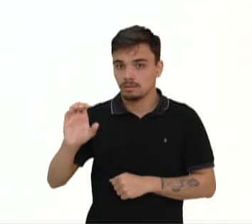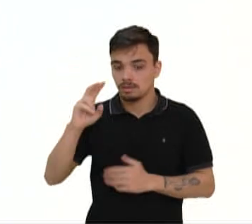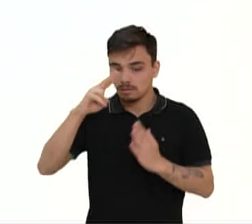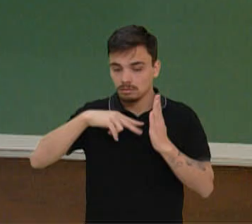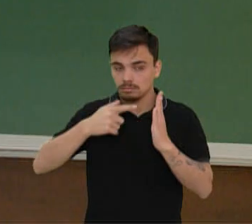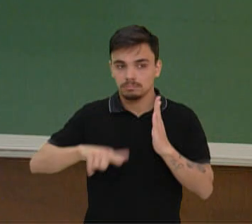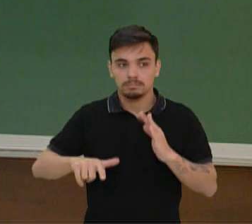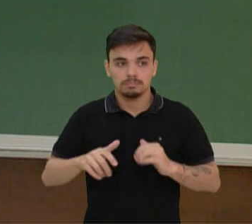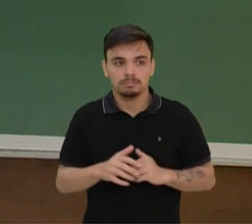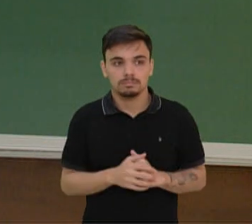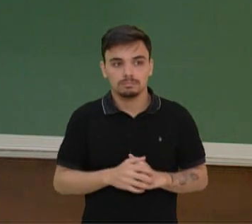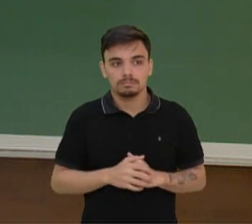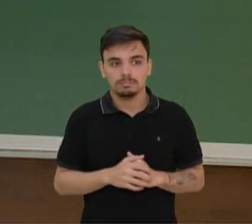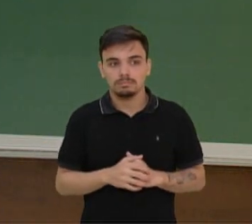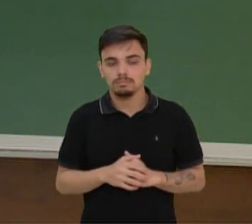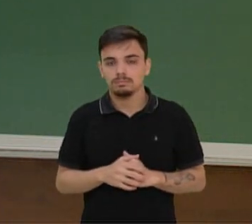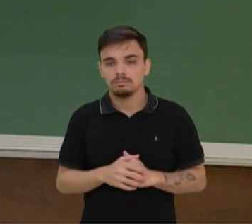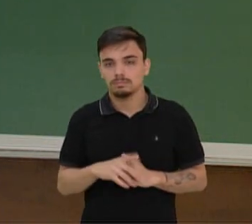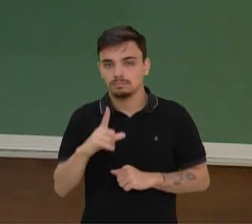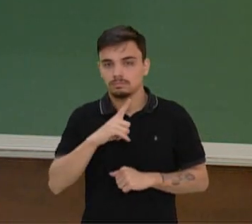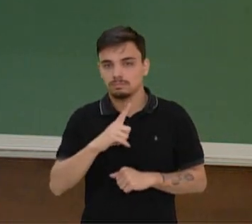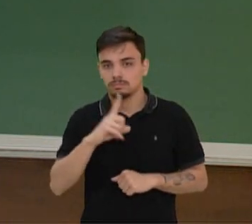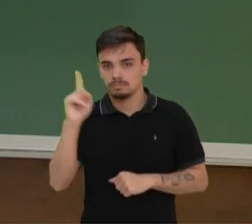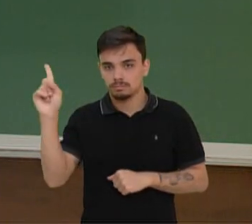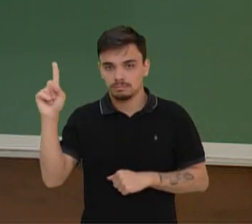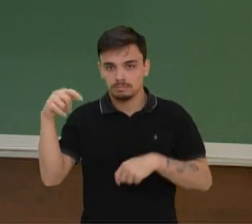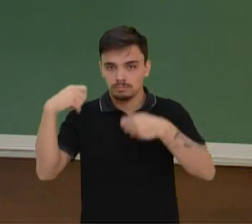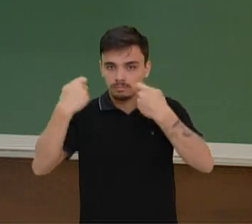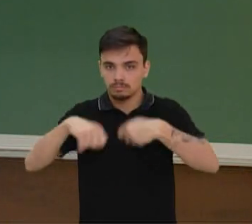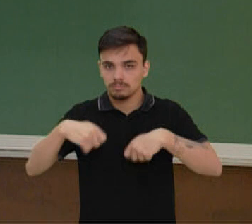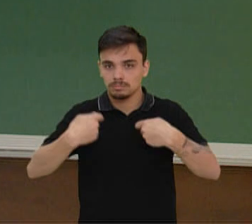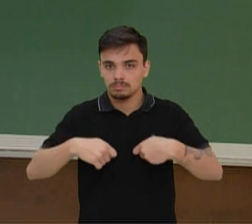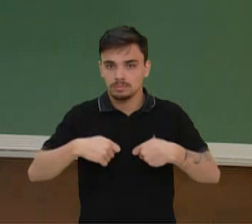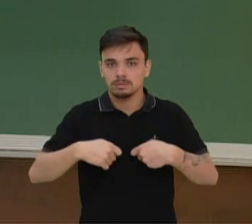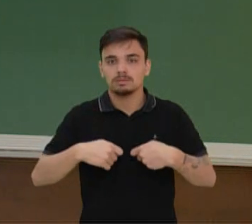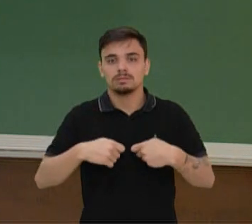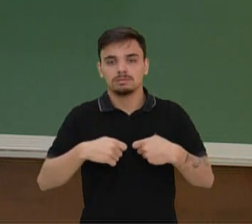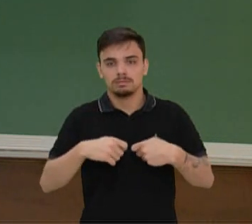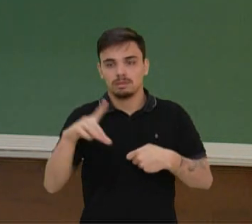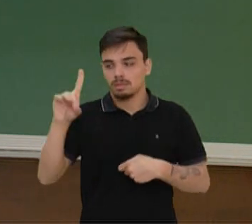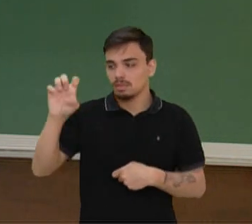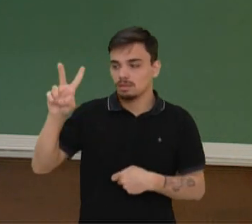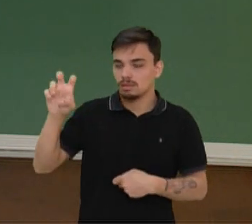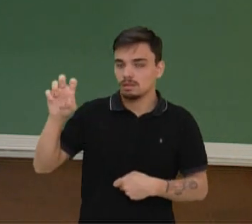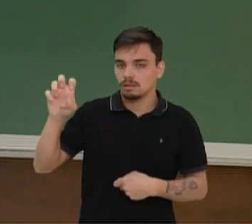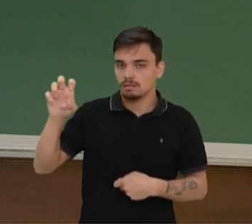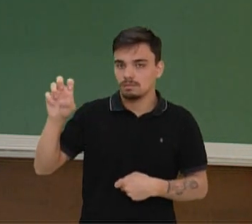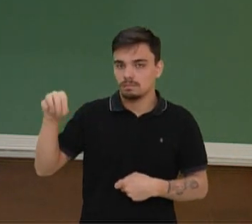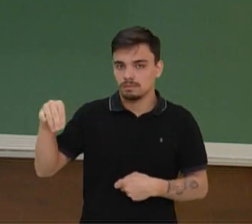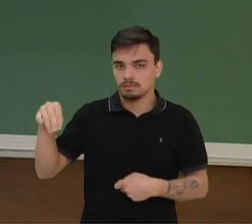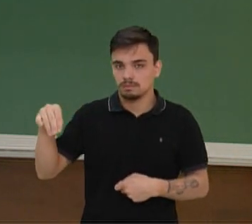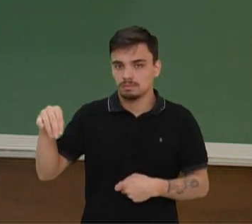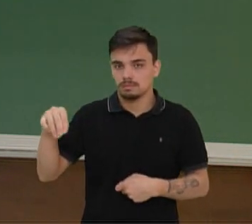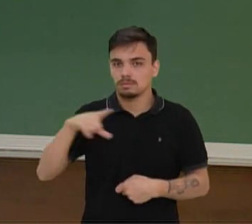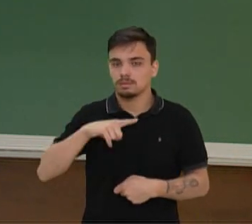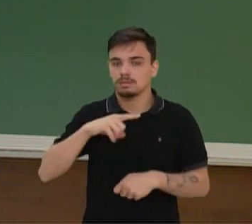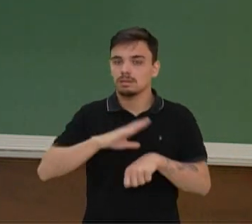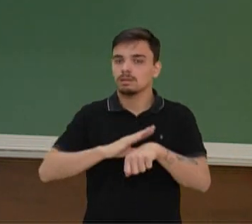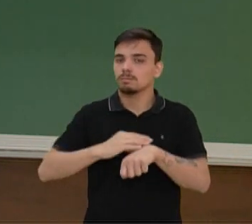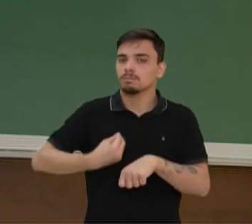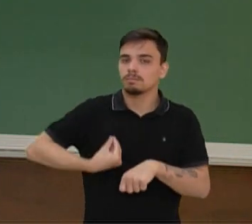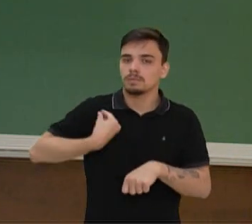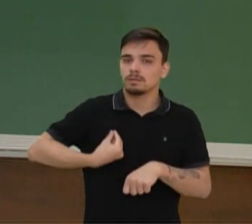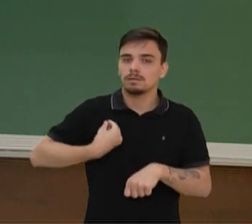favor. Eu estou aqui, eu tenho aqui precisam, devem, permanece, que está no tempo presente. Agora você